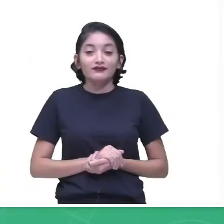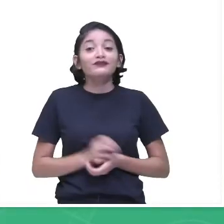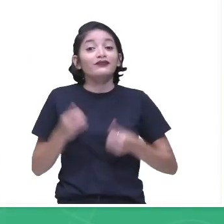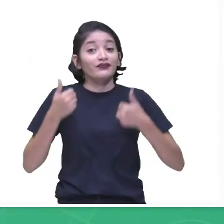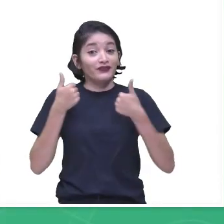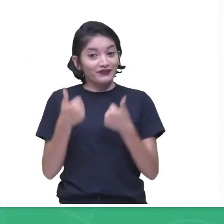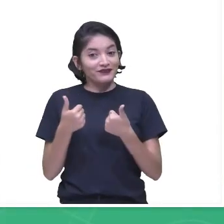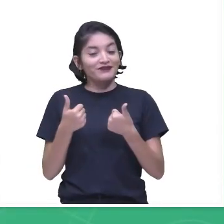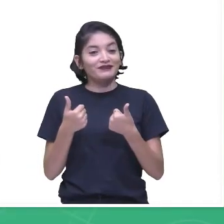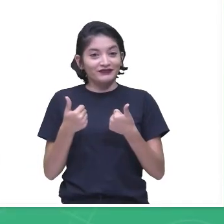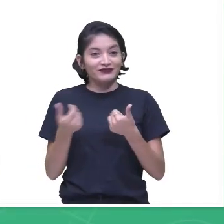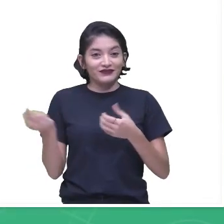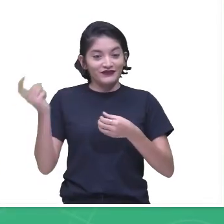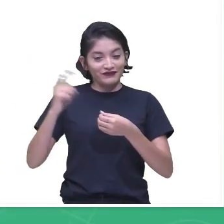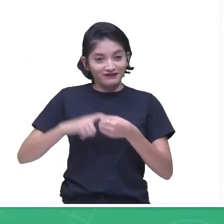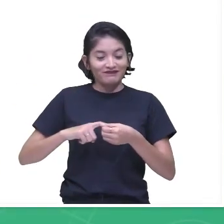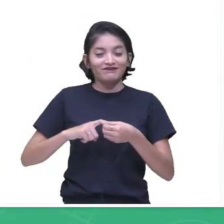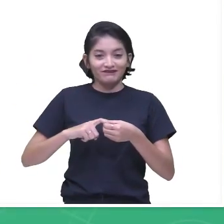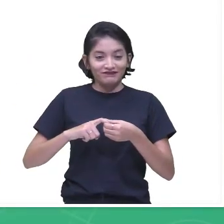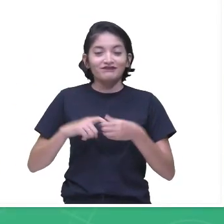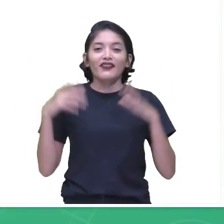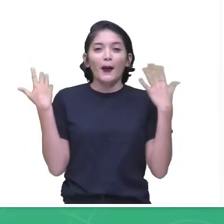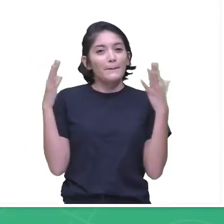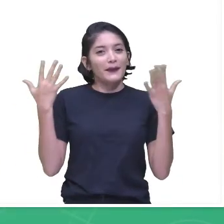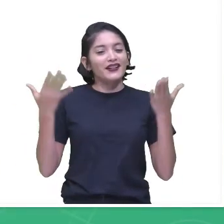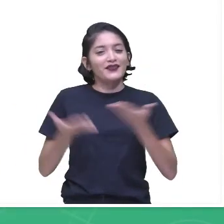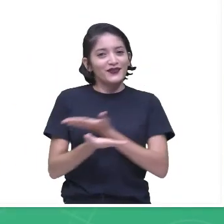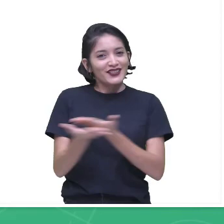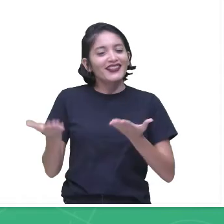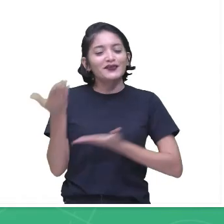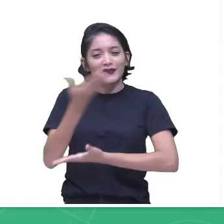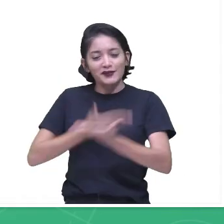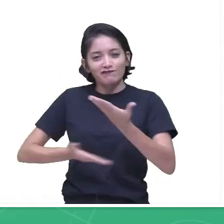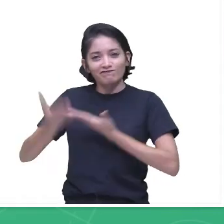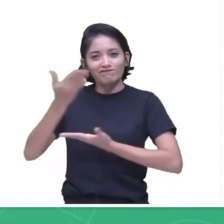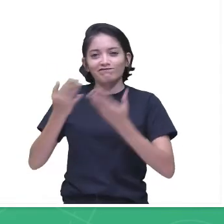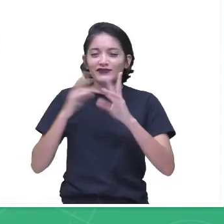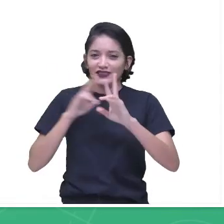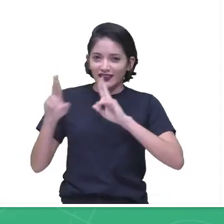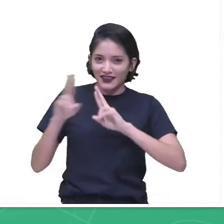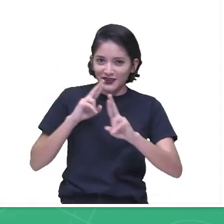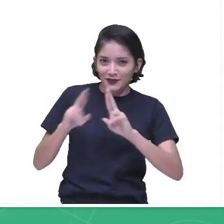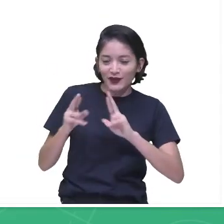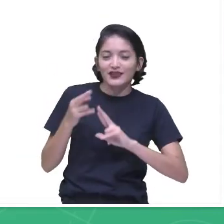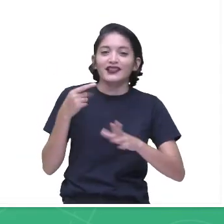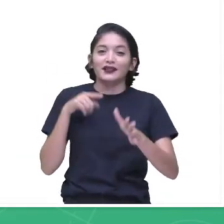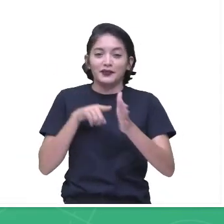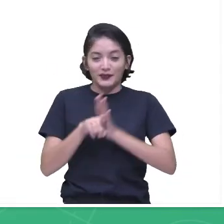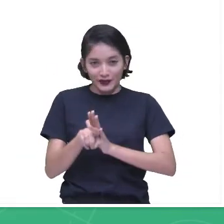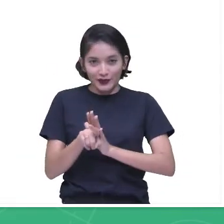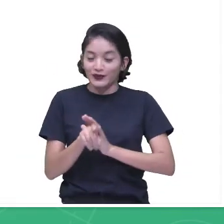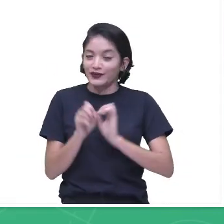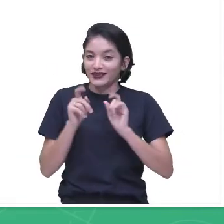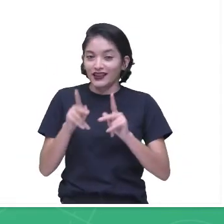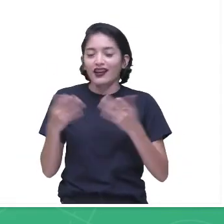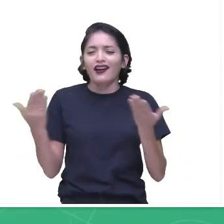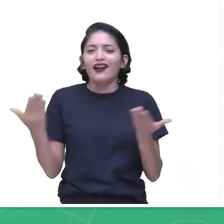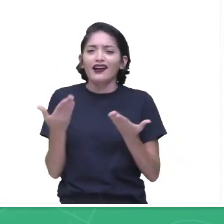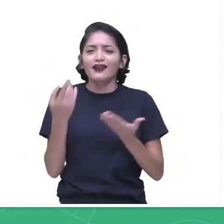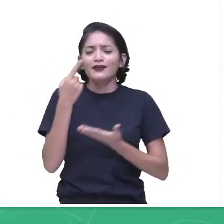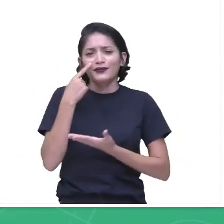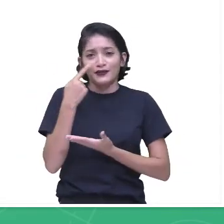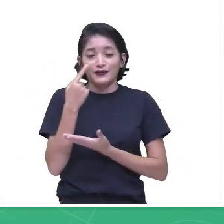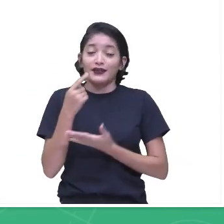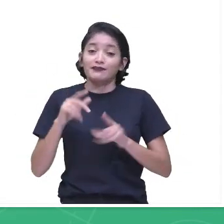muito bem. Parabéns aí pela participação de vocês nas questões, nas respostas. Agora nós vamos para a